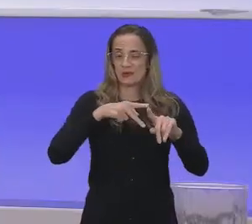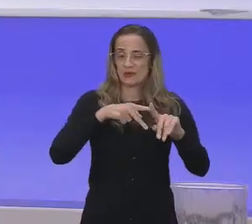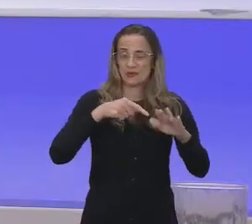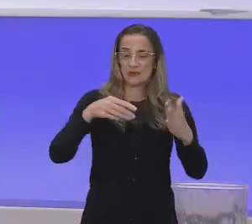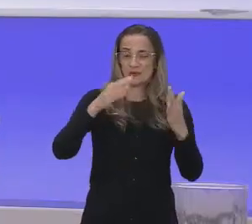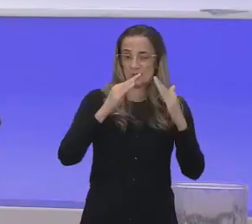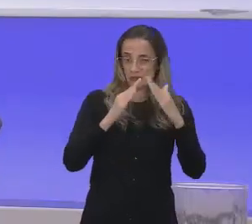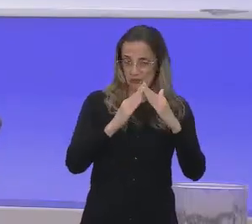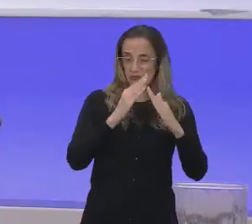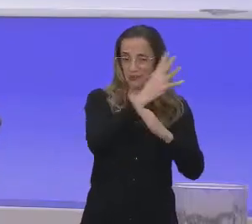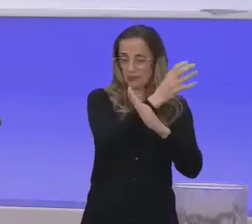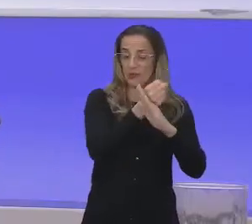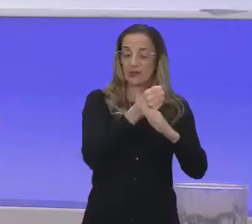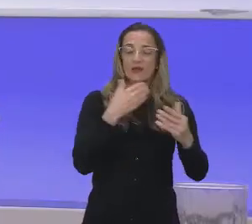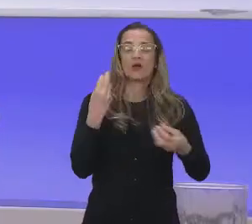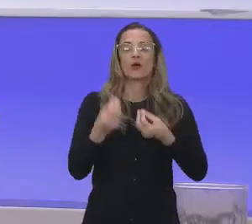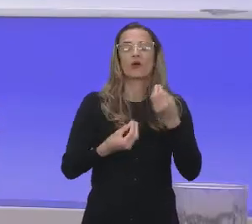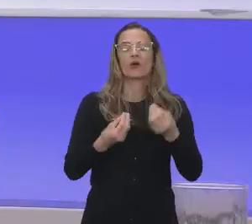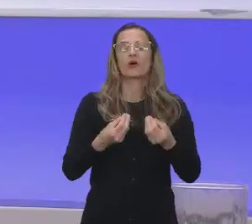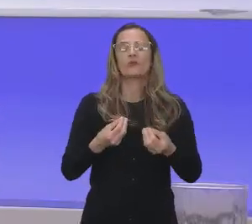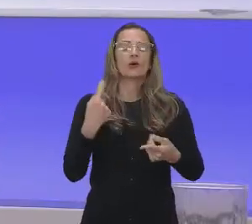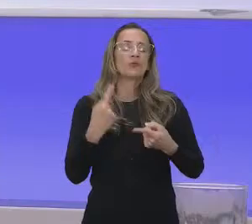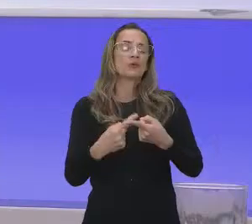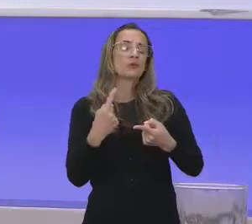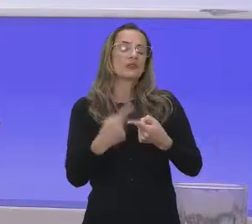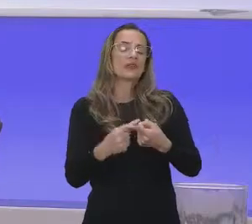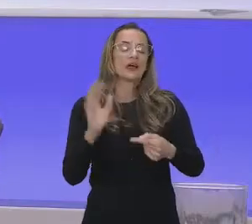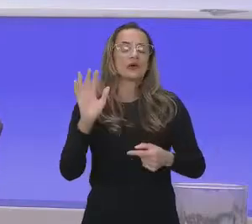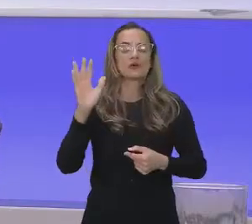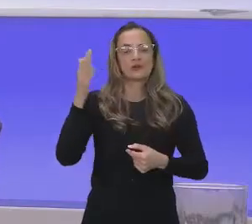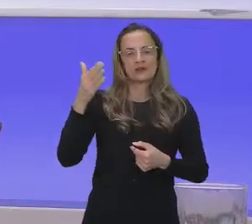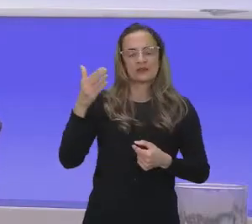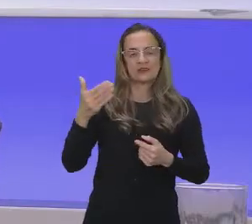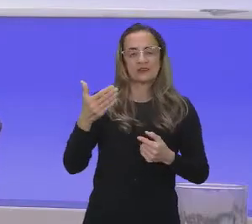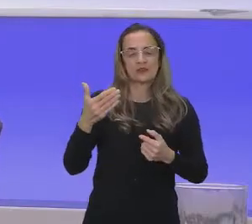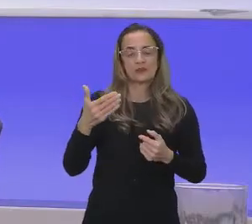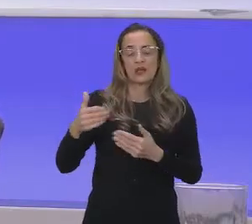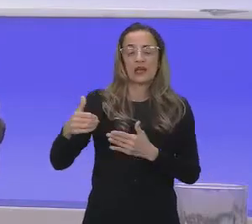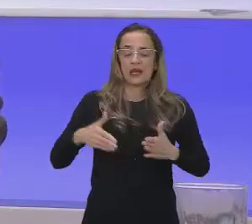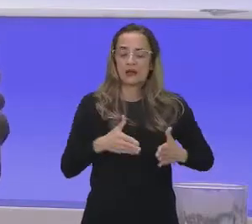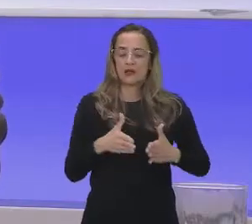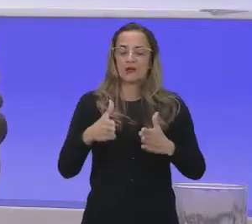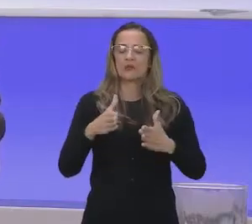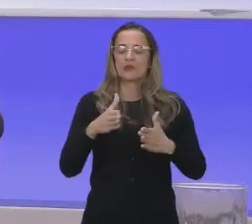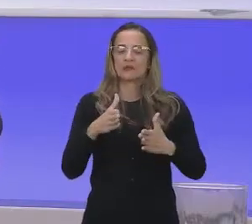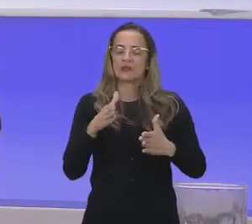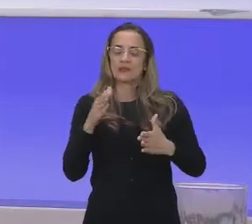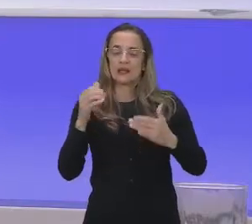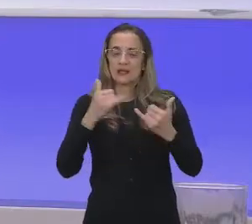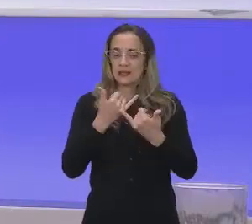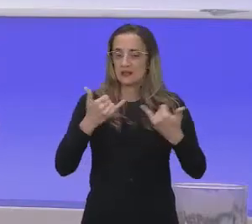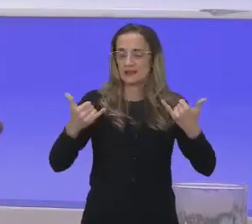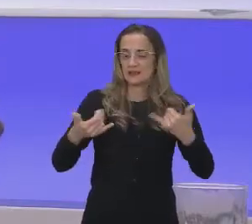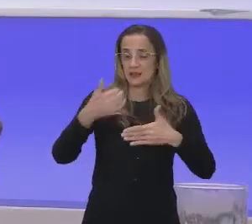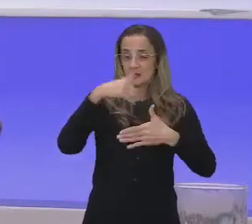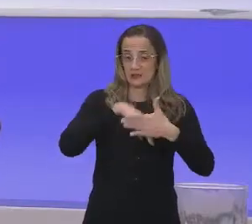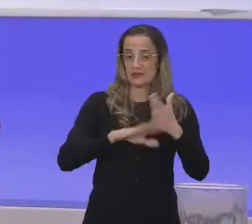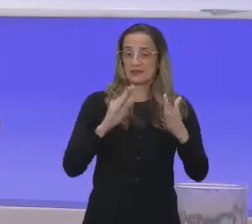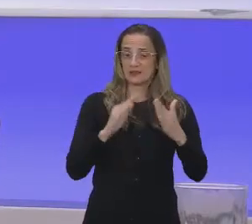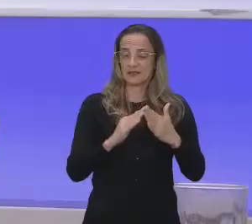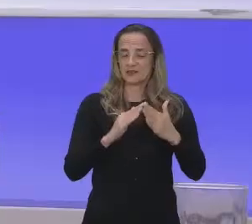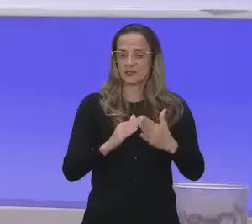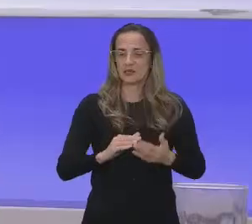assim, sabe o porquê? Conhece o caminho da eletricidade dentro da sua casa? Aí fica aqui, se alguém